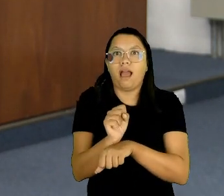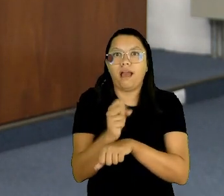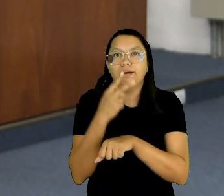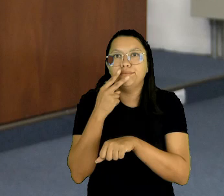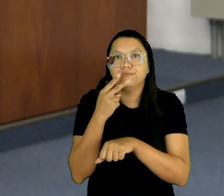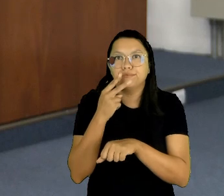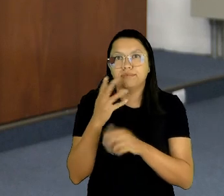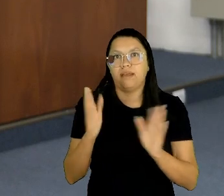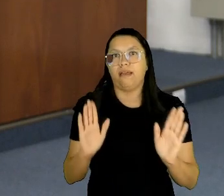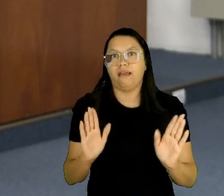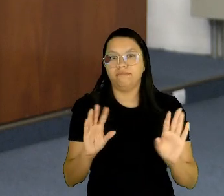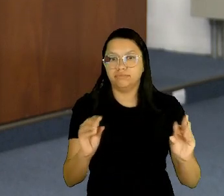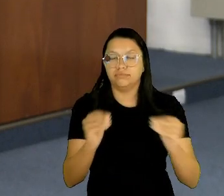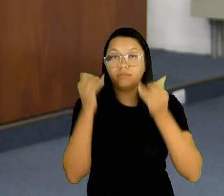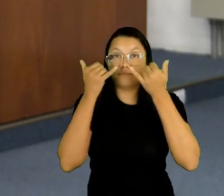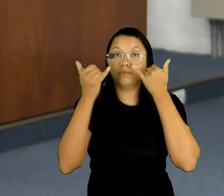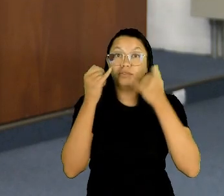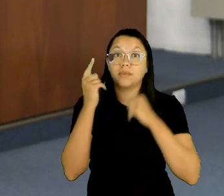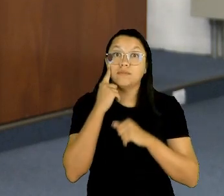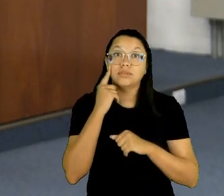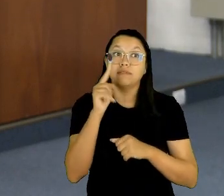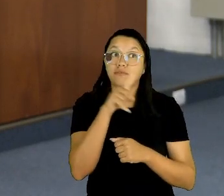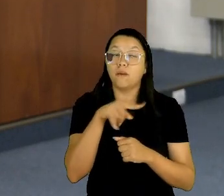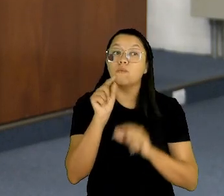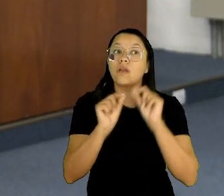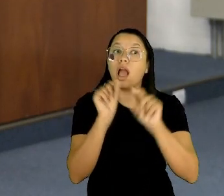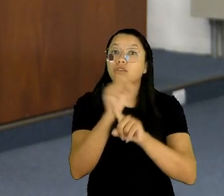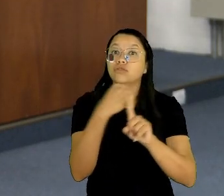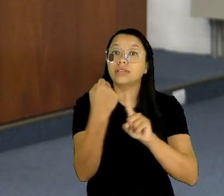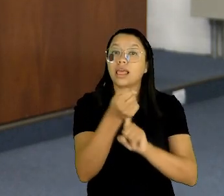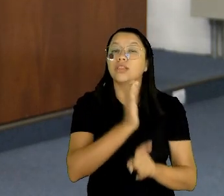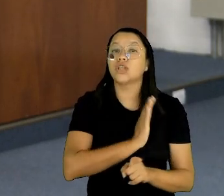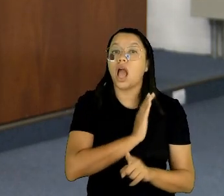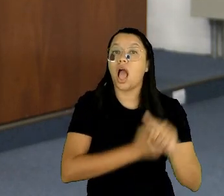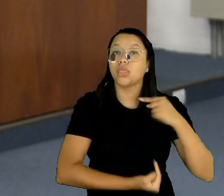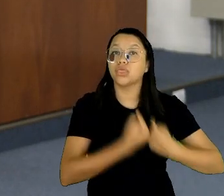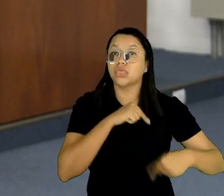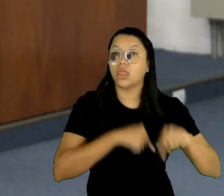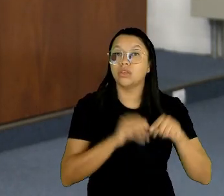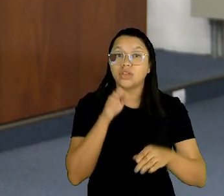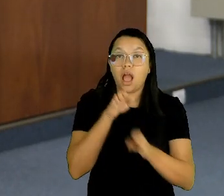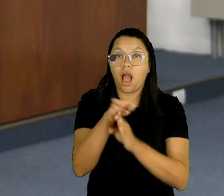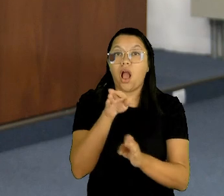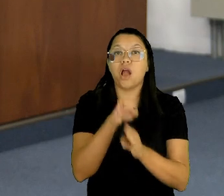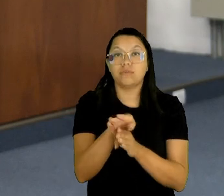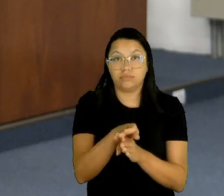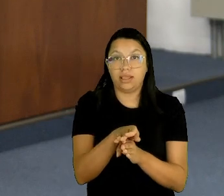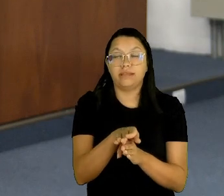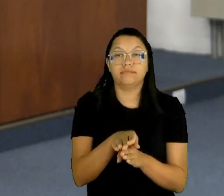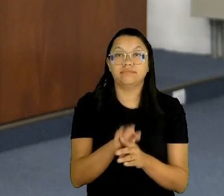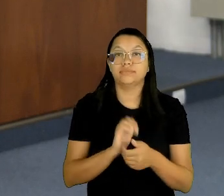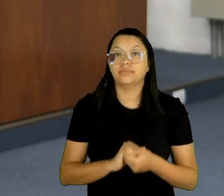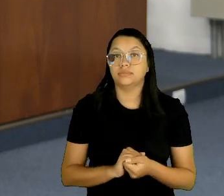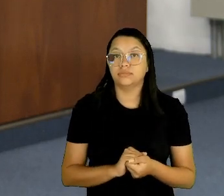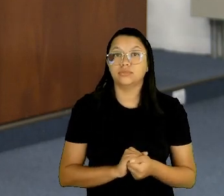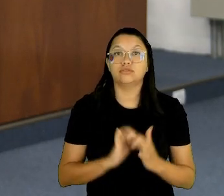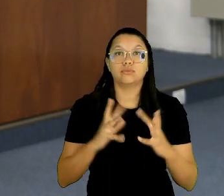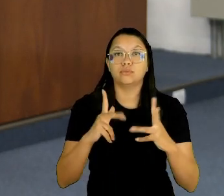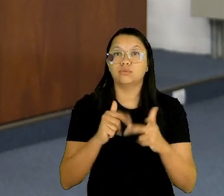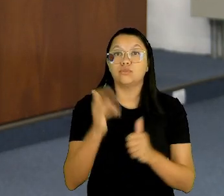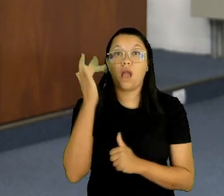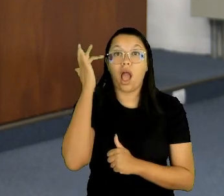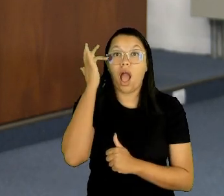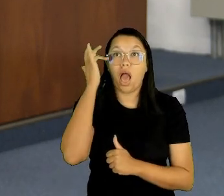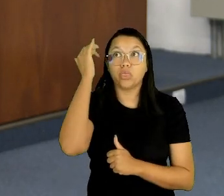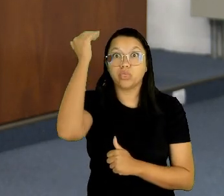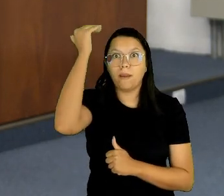Além disso, parar de fumar, né? Trouxe até aqui dados da diretriz para a gente ver o que a Sociedade de Cardiologia aconselha. Aconselhamento sistemático